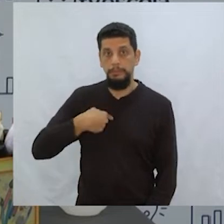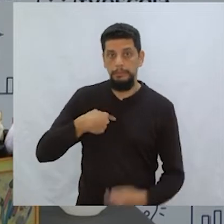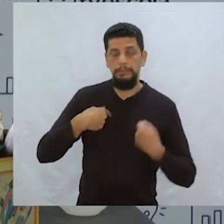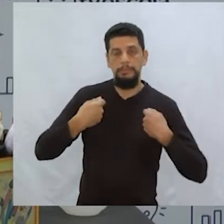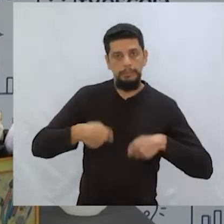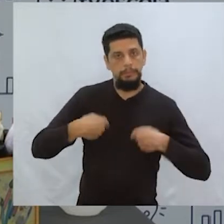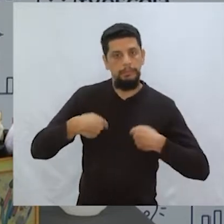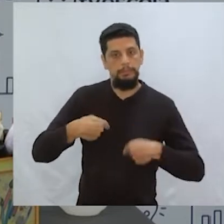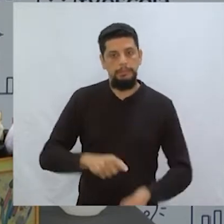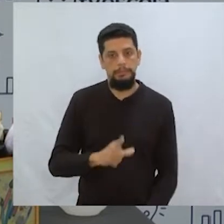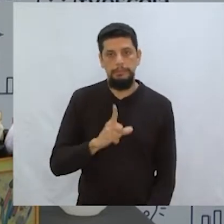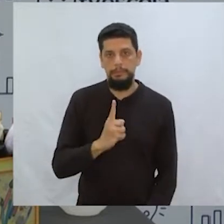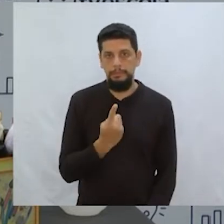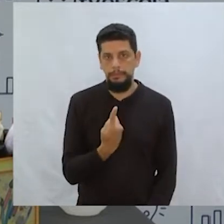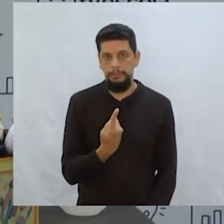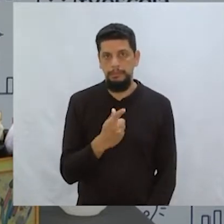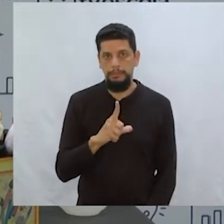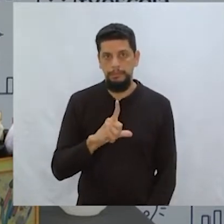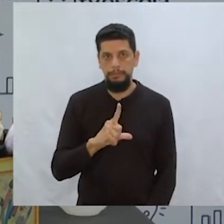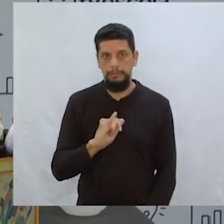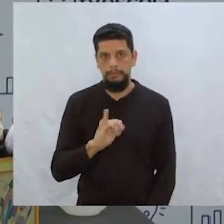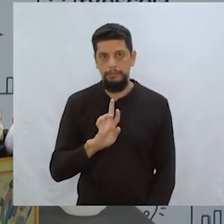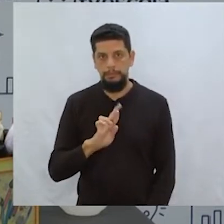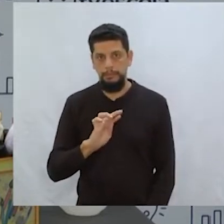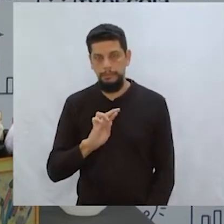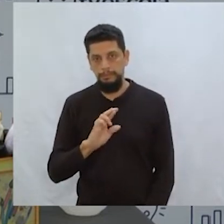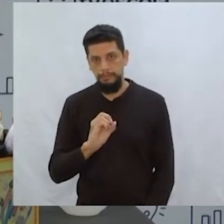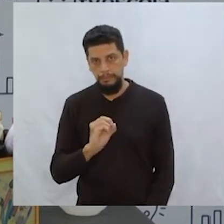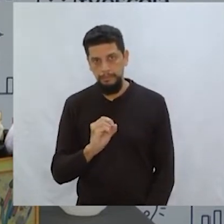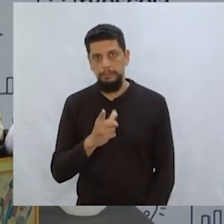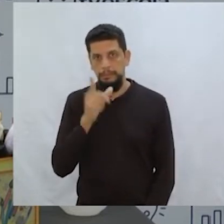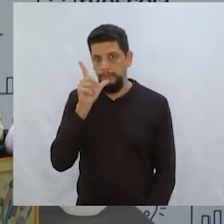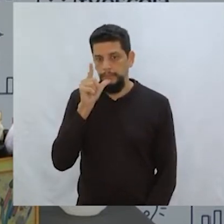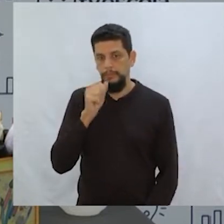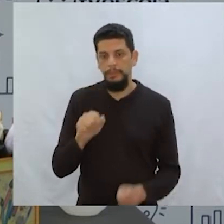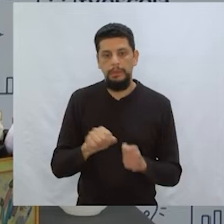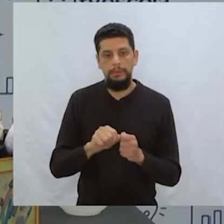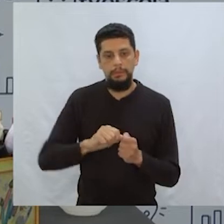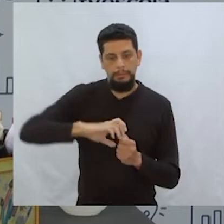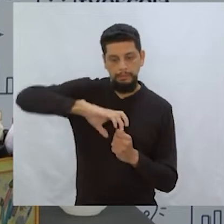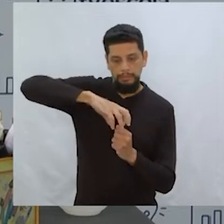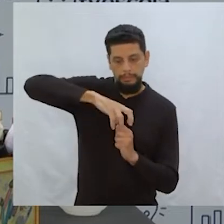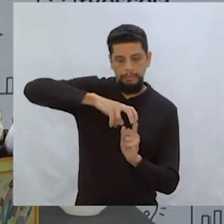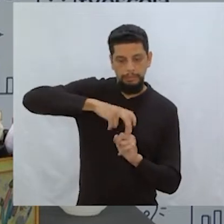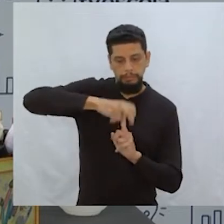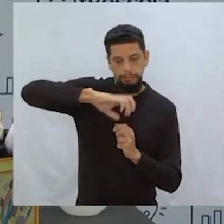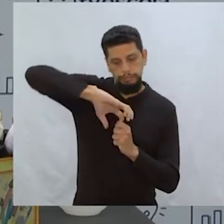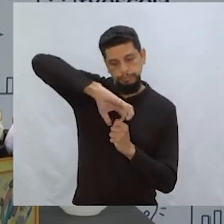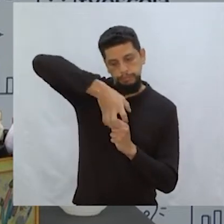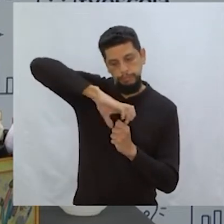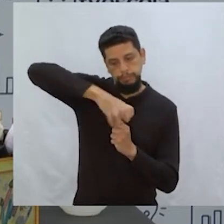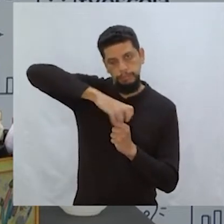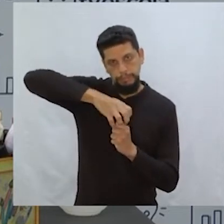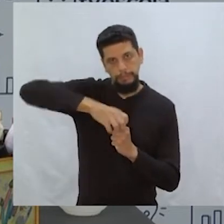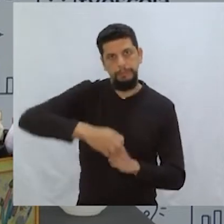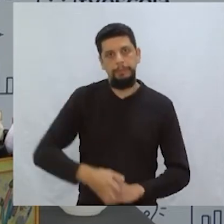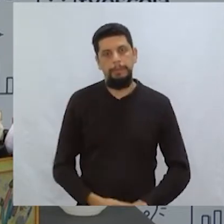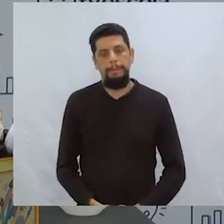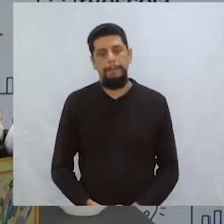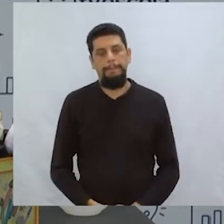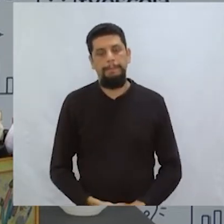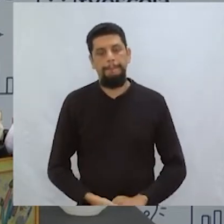né, para ter 1 litro de água, nós vamos fazer o inverso agora. Vou abrir de novo a nossa garrafa de 1 litro